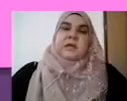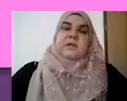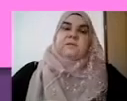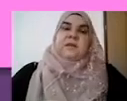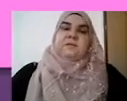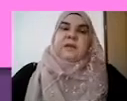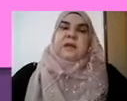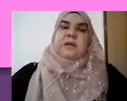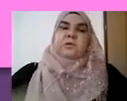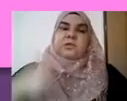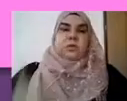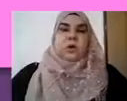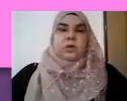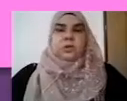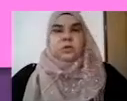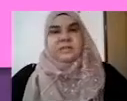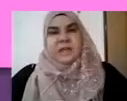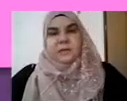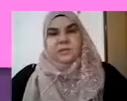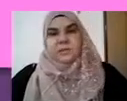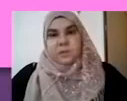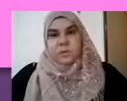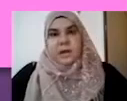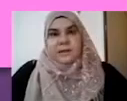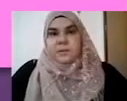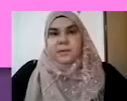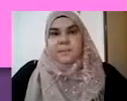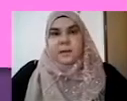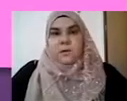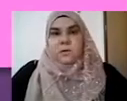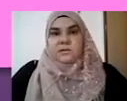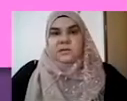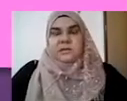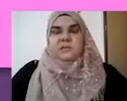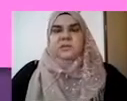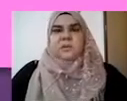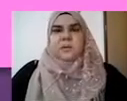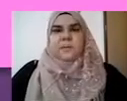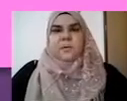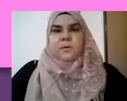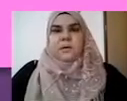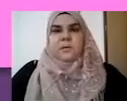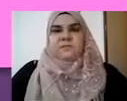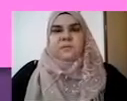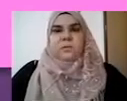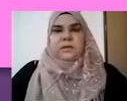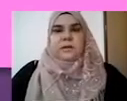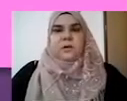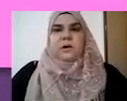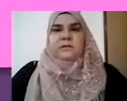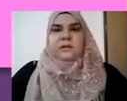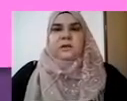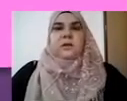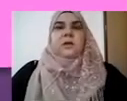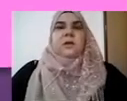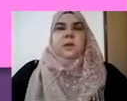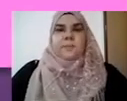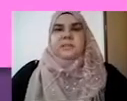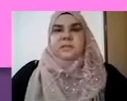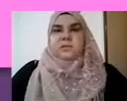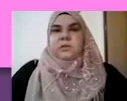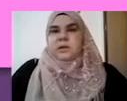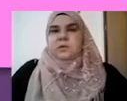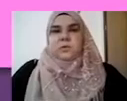maneiras? Verificando se todos os lados são iguais, porque para eu conseguir sobrepor uma figura na outra,